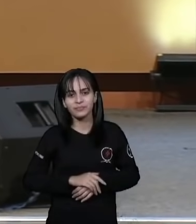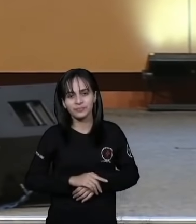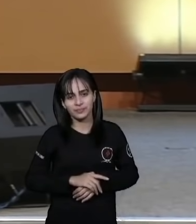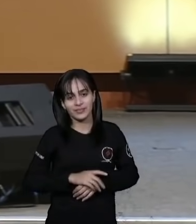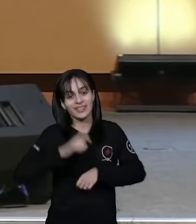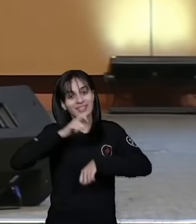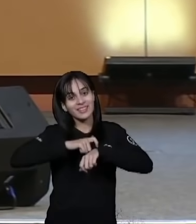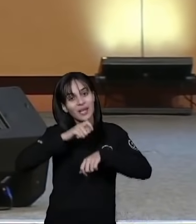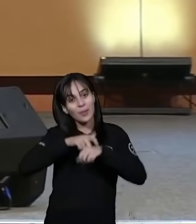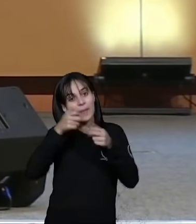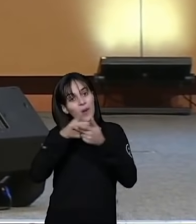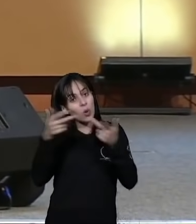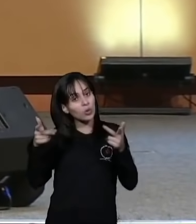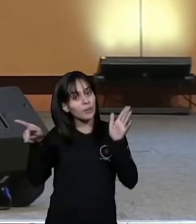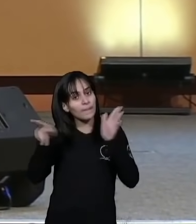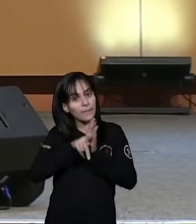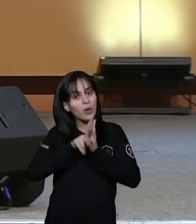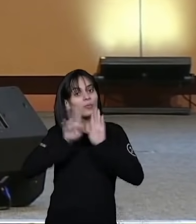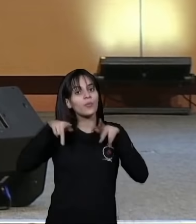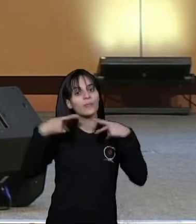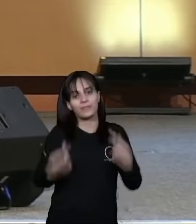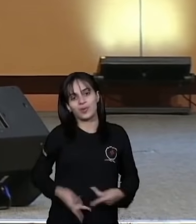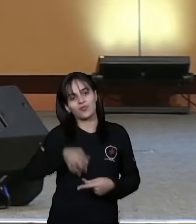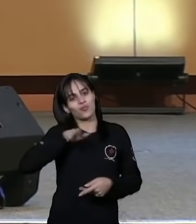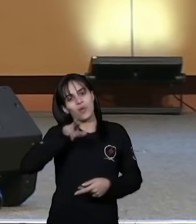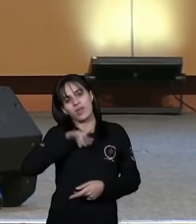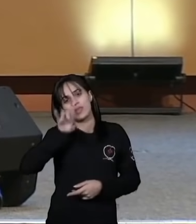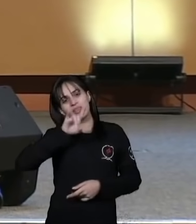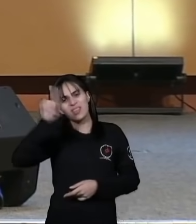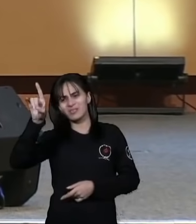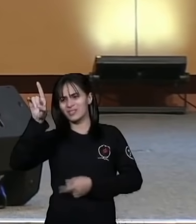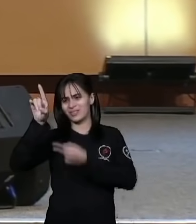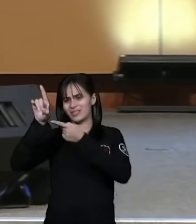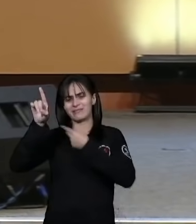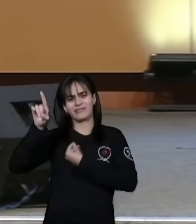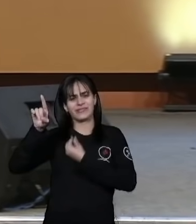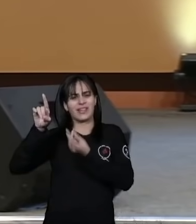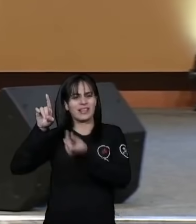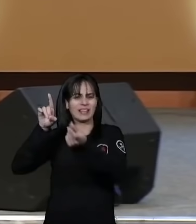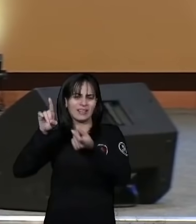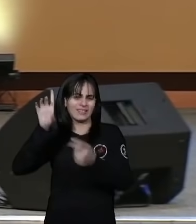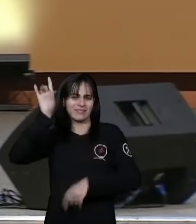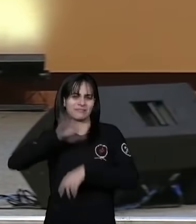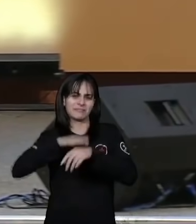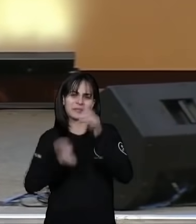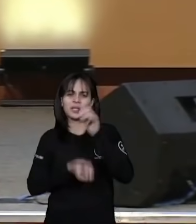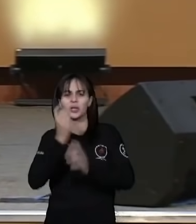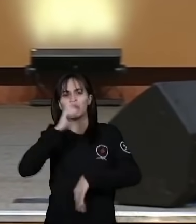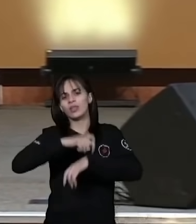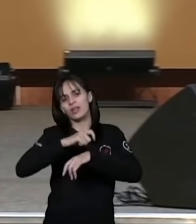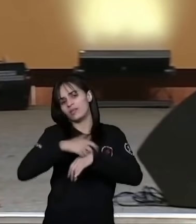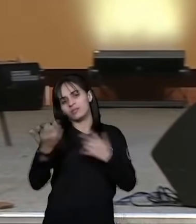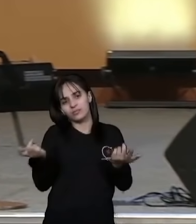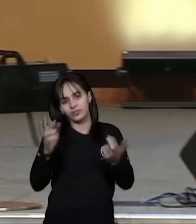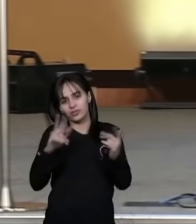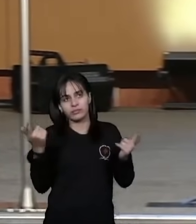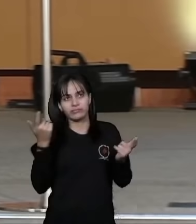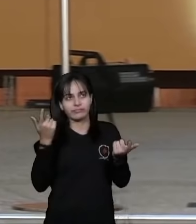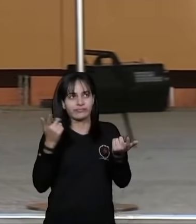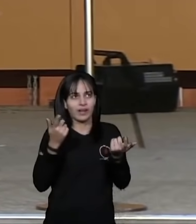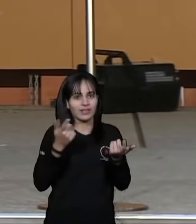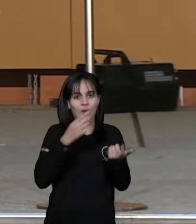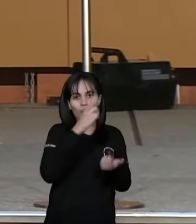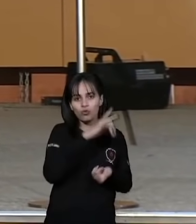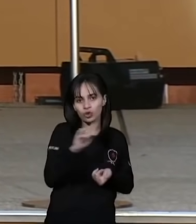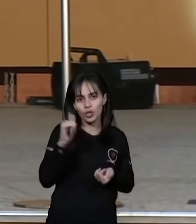e isso é uma coisa que o homem e não de Deus eu digo na eternidade ele é o criador do tempo para Deus não há diferença de